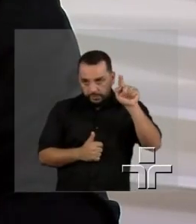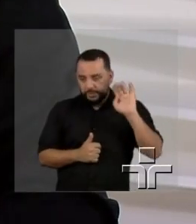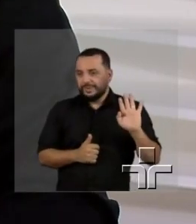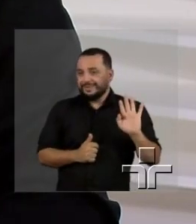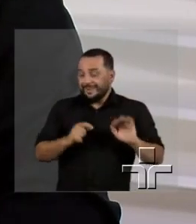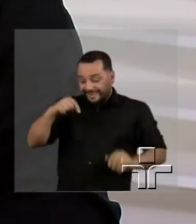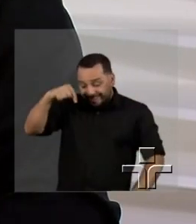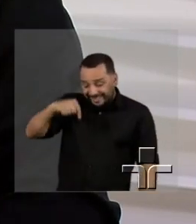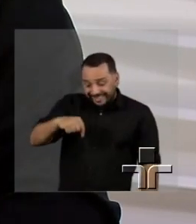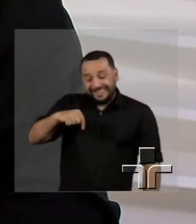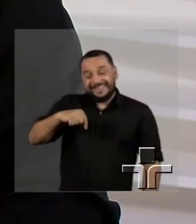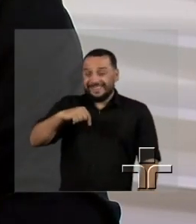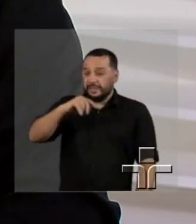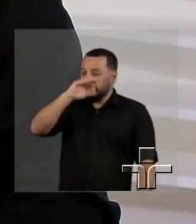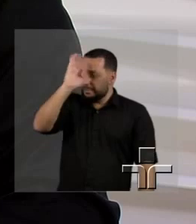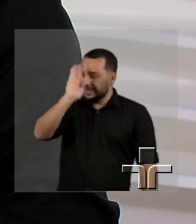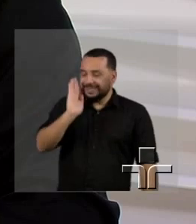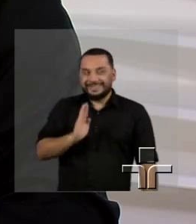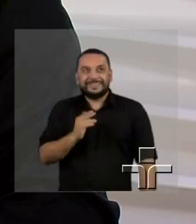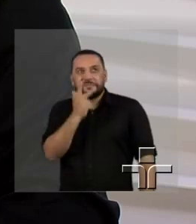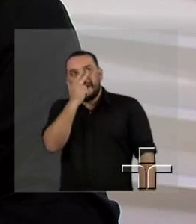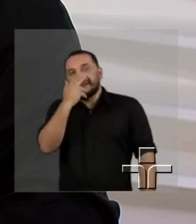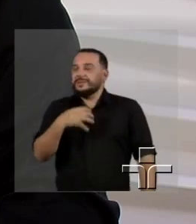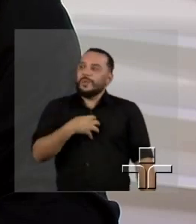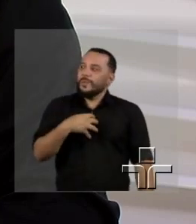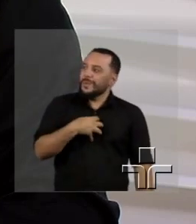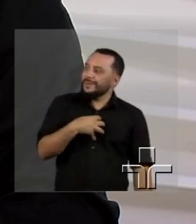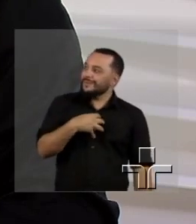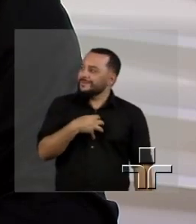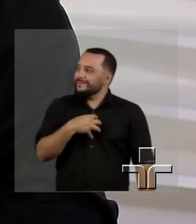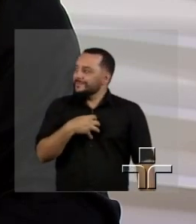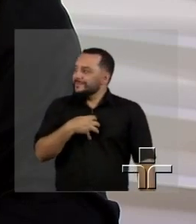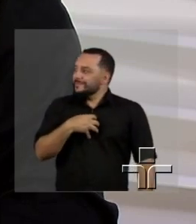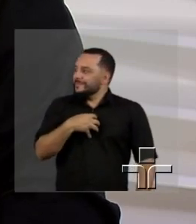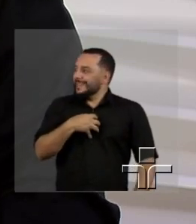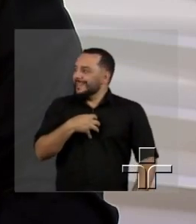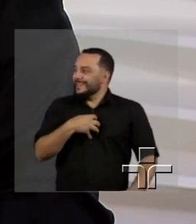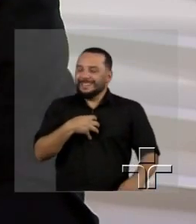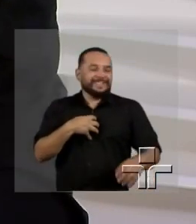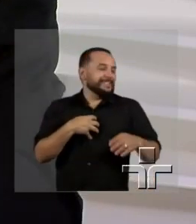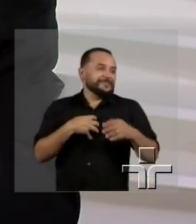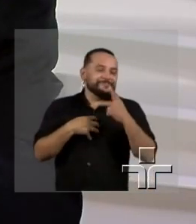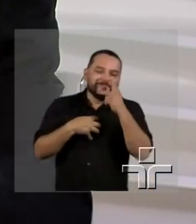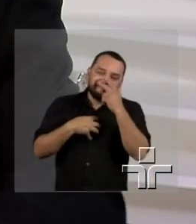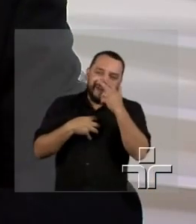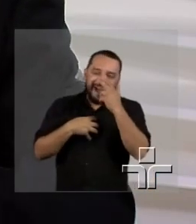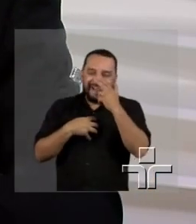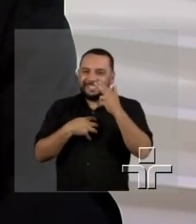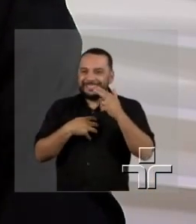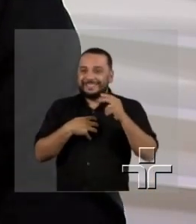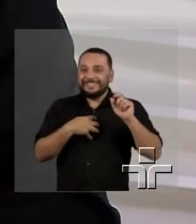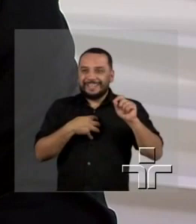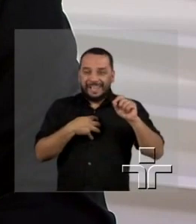até ter as preferências políticas dele, das teorias dele, pessoais, etc. Mas como corporação,